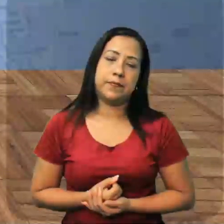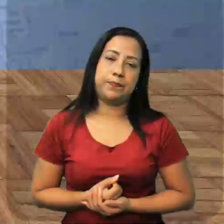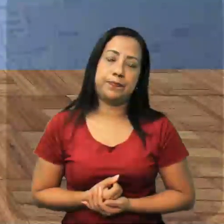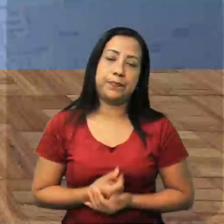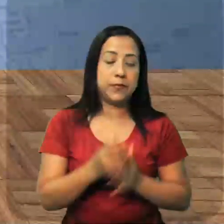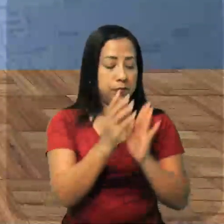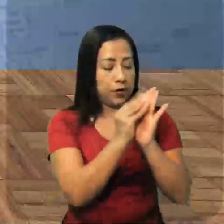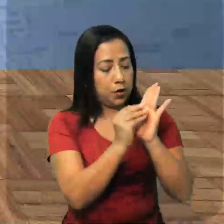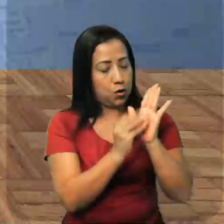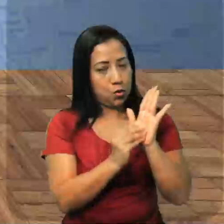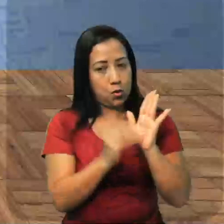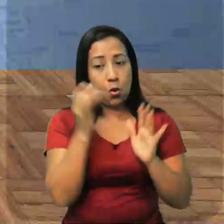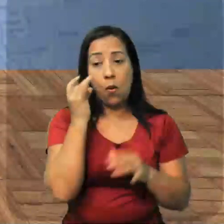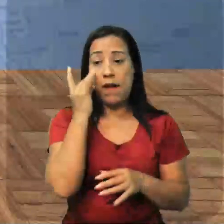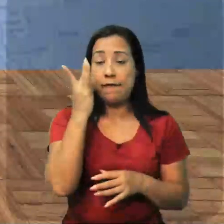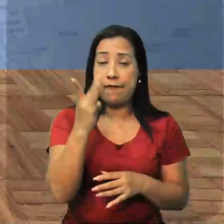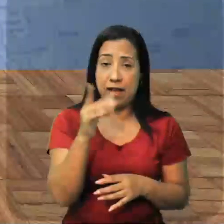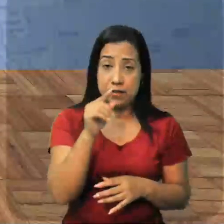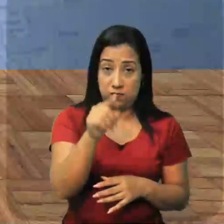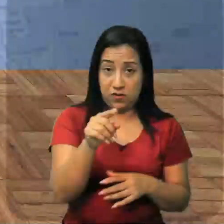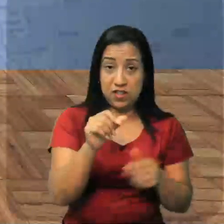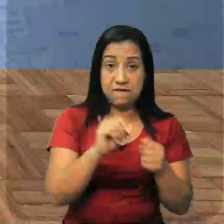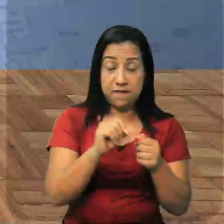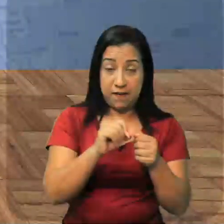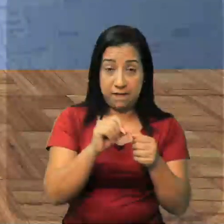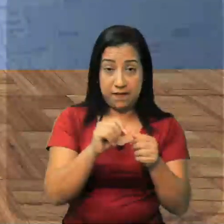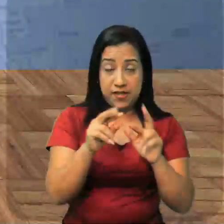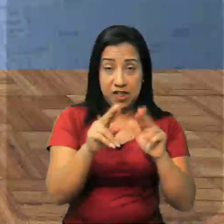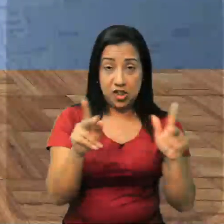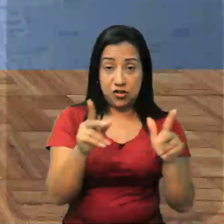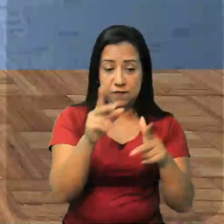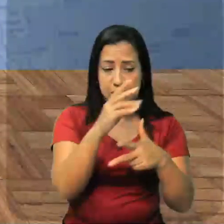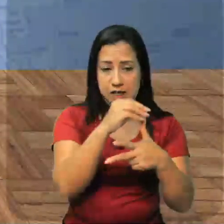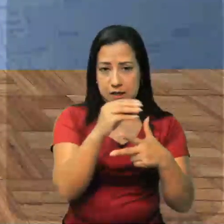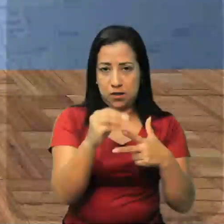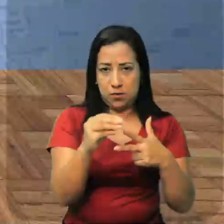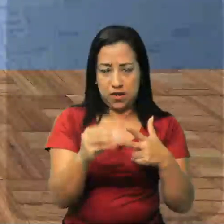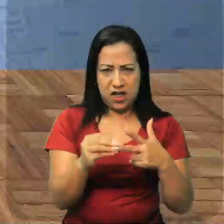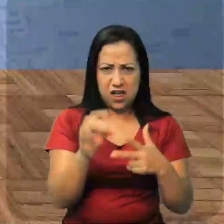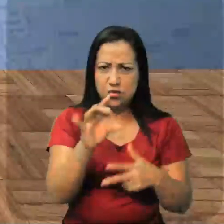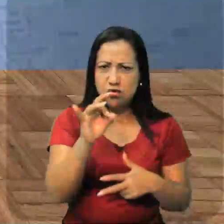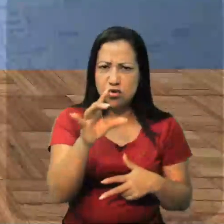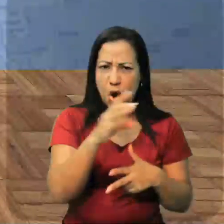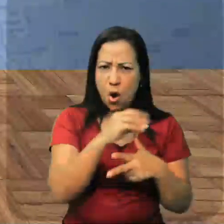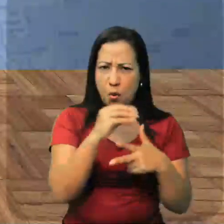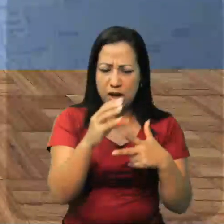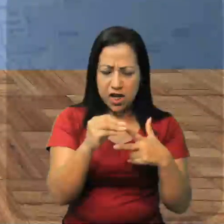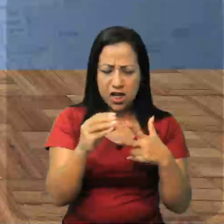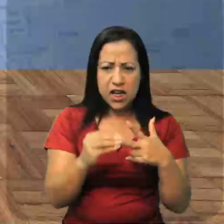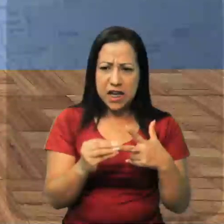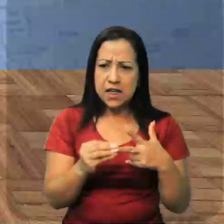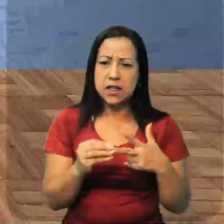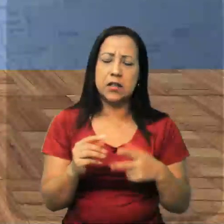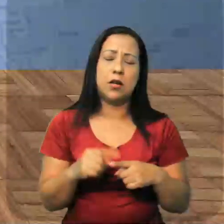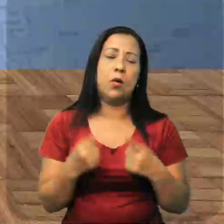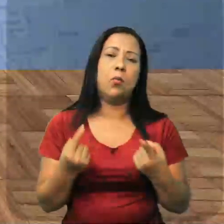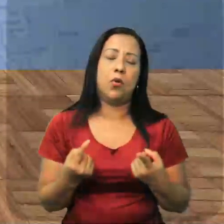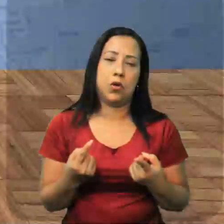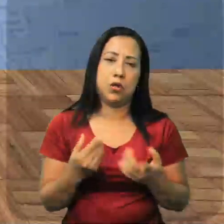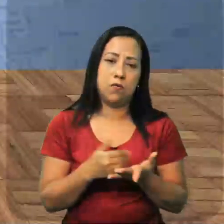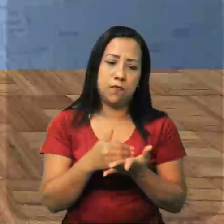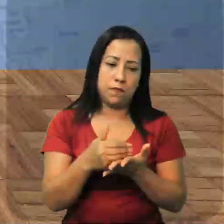Esse conteúdo você vai fazer a diferença no Enem. Mas não é só Enem. Por que eu falei no início do nosso